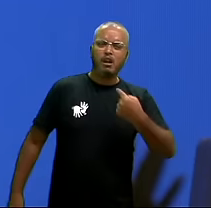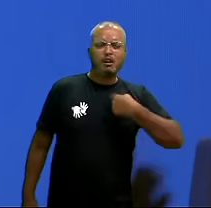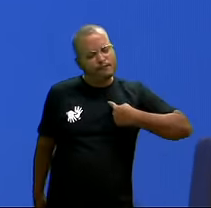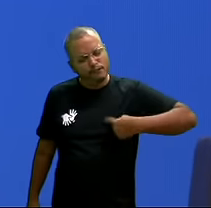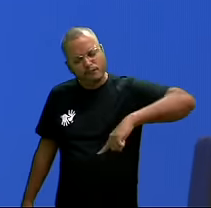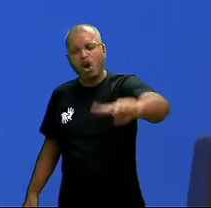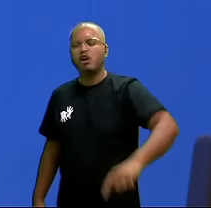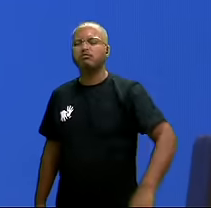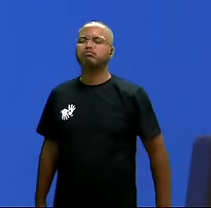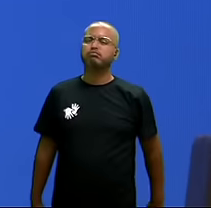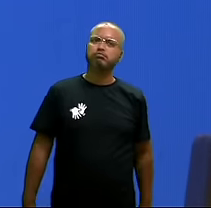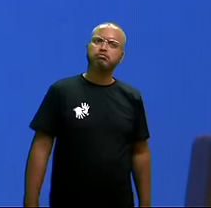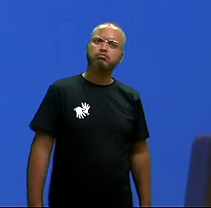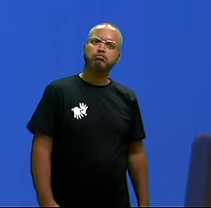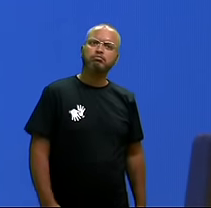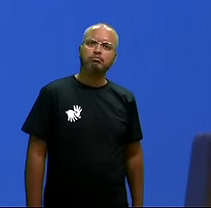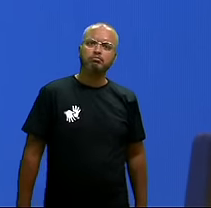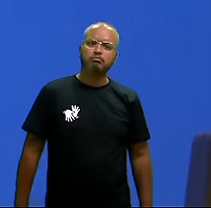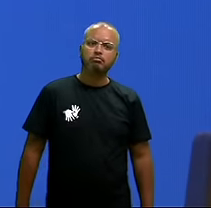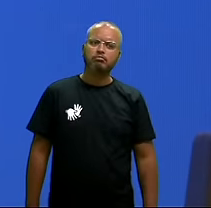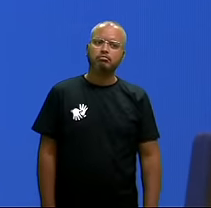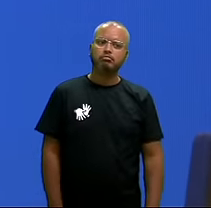cima.